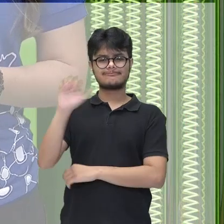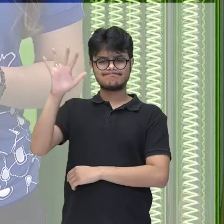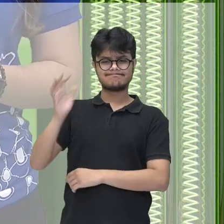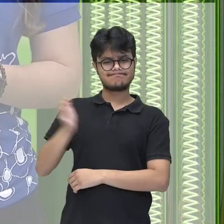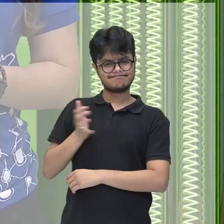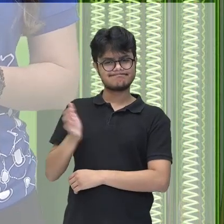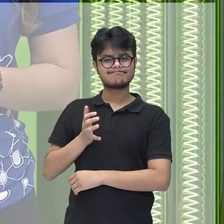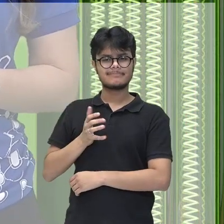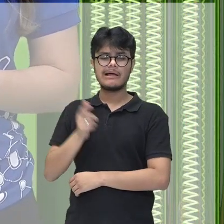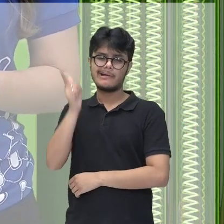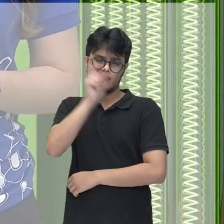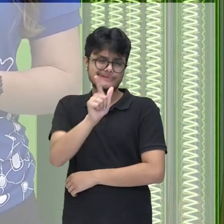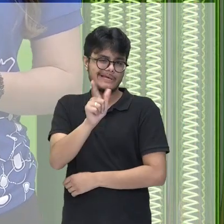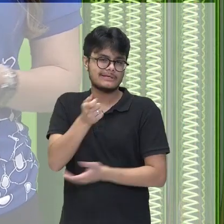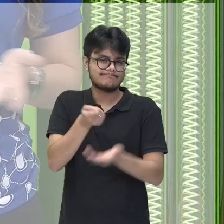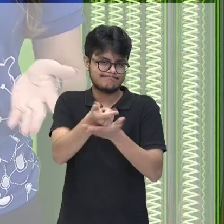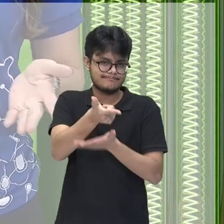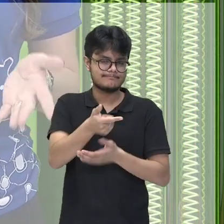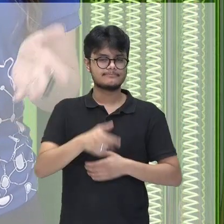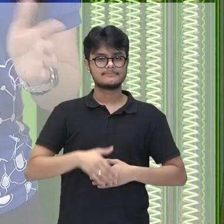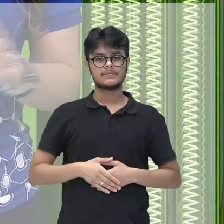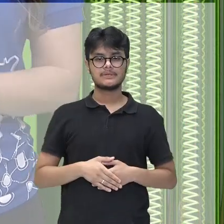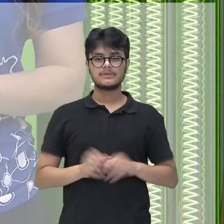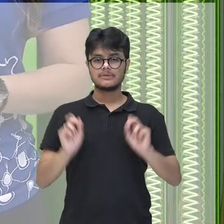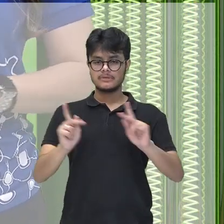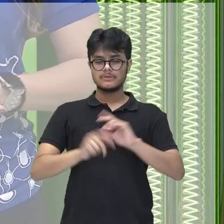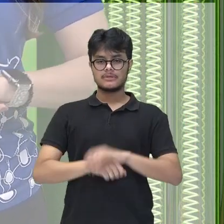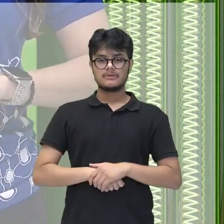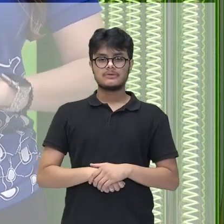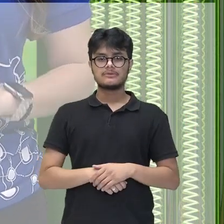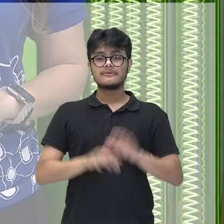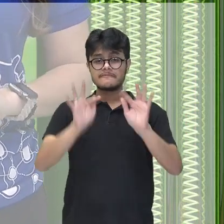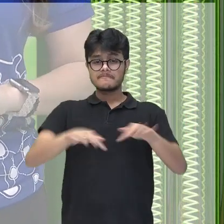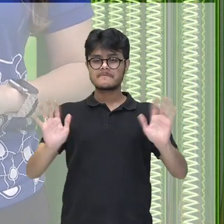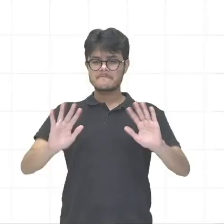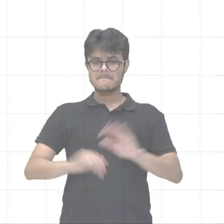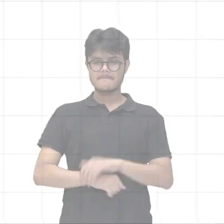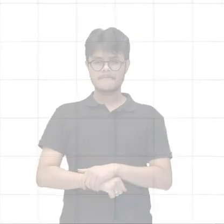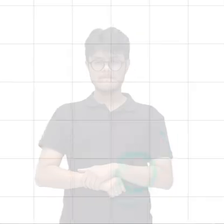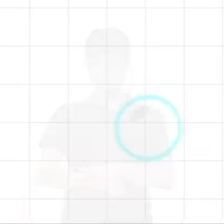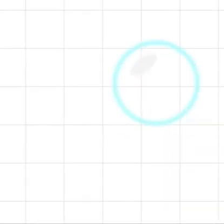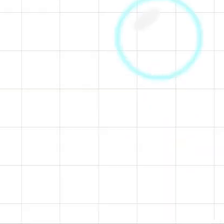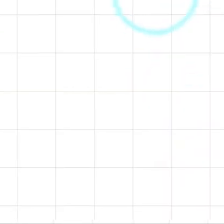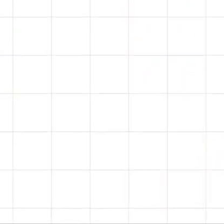para comprar o carro do tipo elétrico, certo? Essa foi a nossa aula.